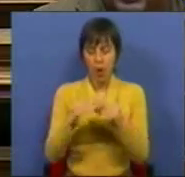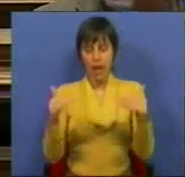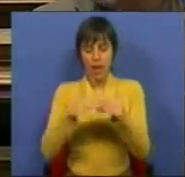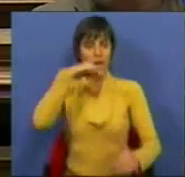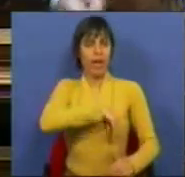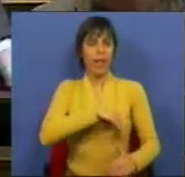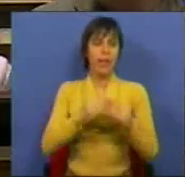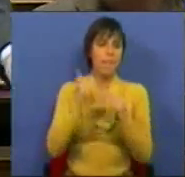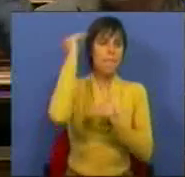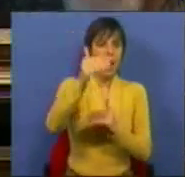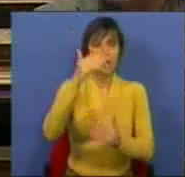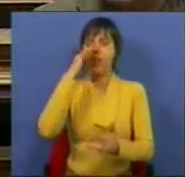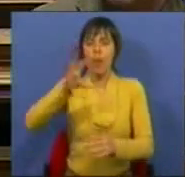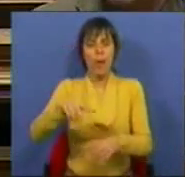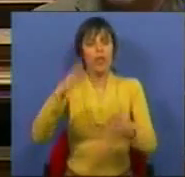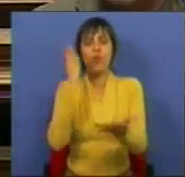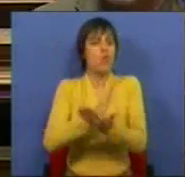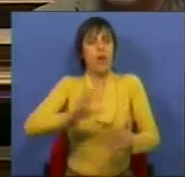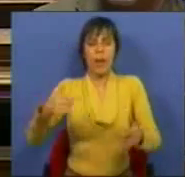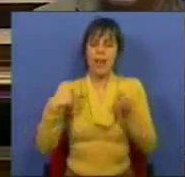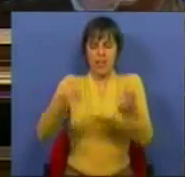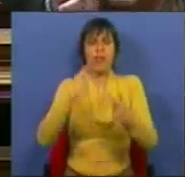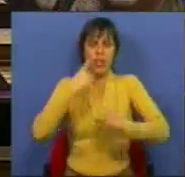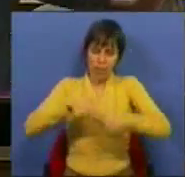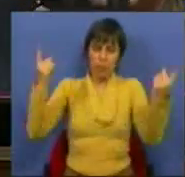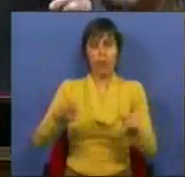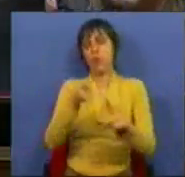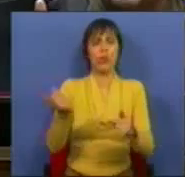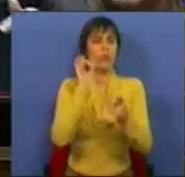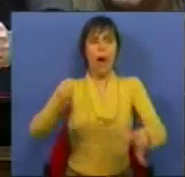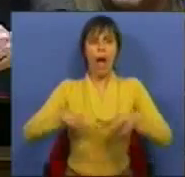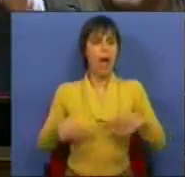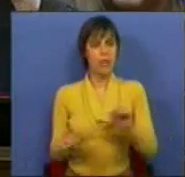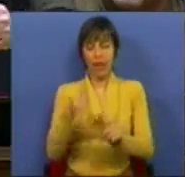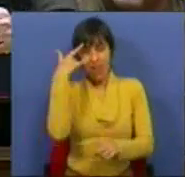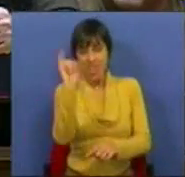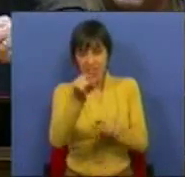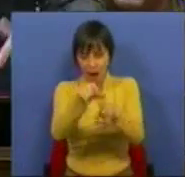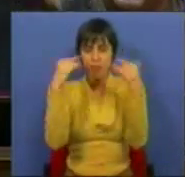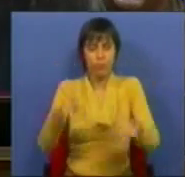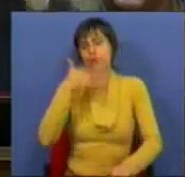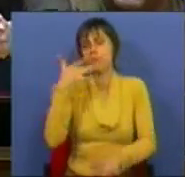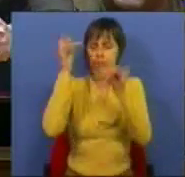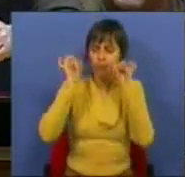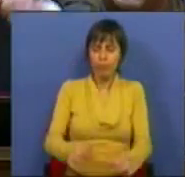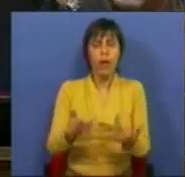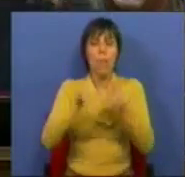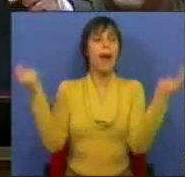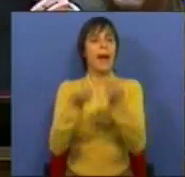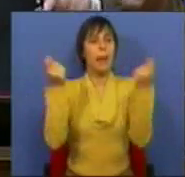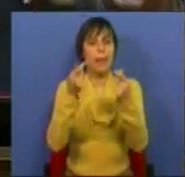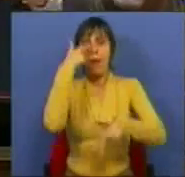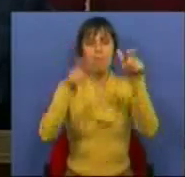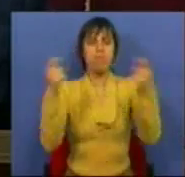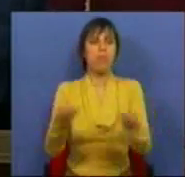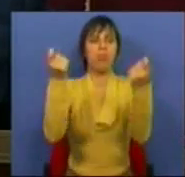de rendimento muito acima do país, nunca mais haveria investimento público? Não é aceitável. Essa ideia é totalmente demagógica e é para uma campanha